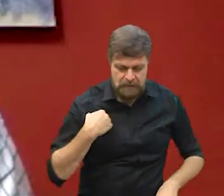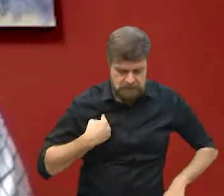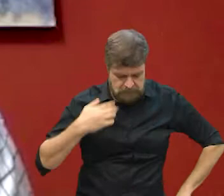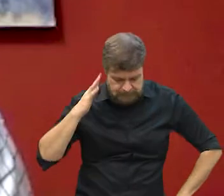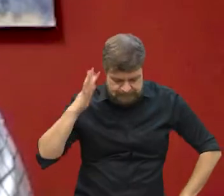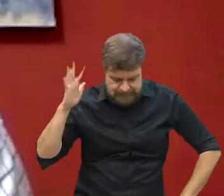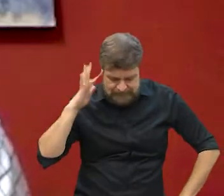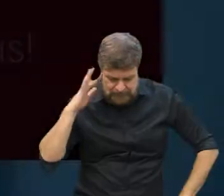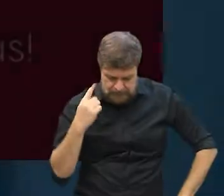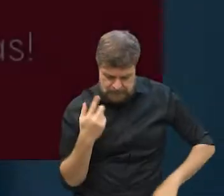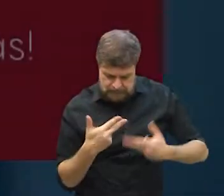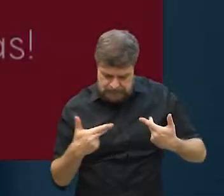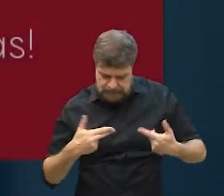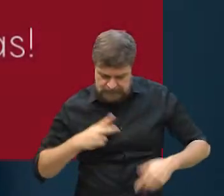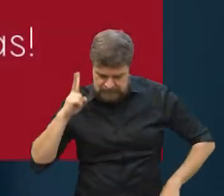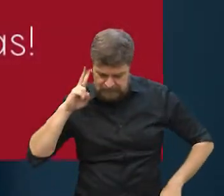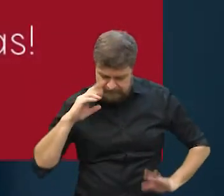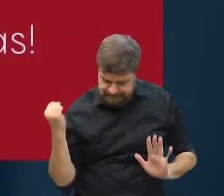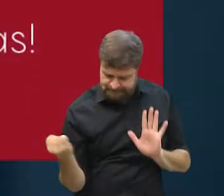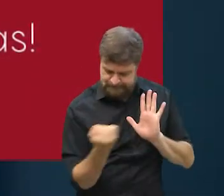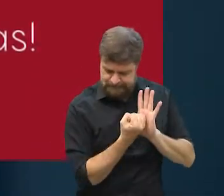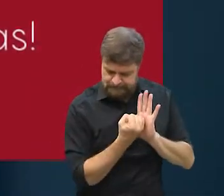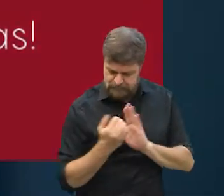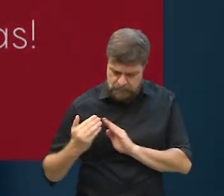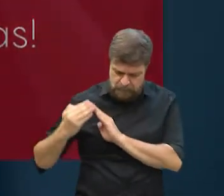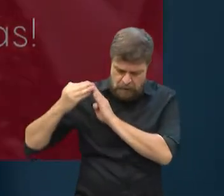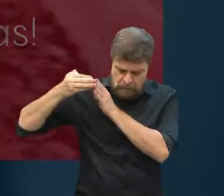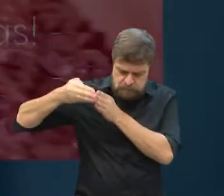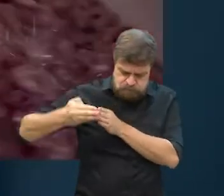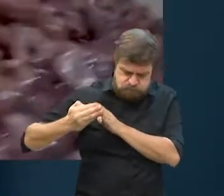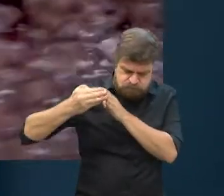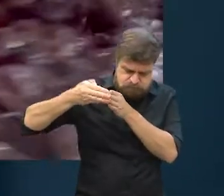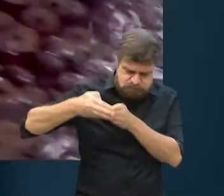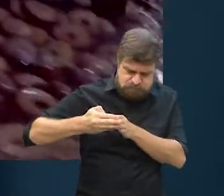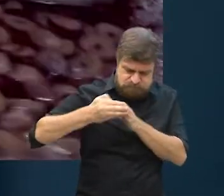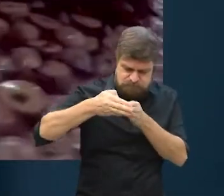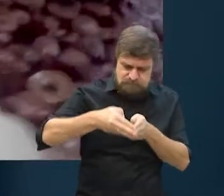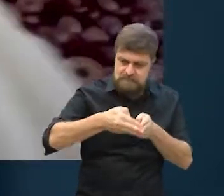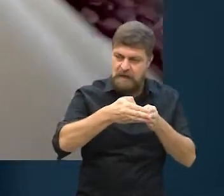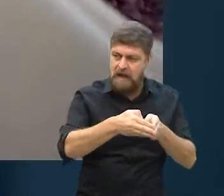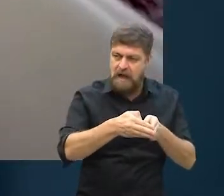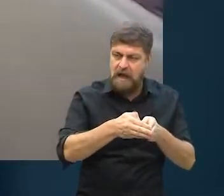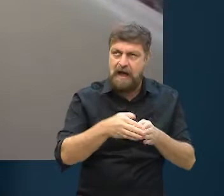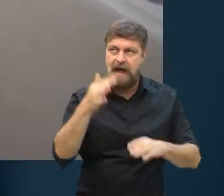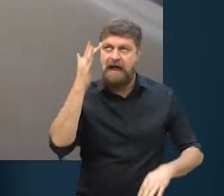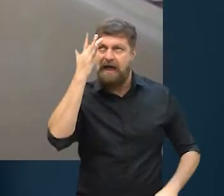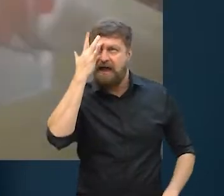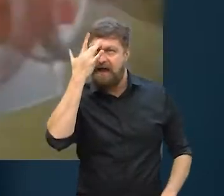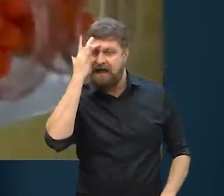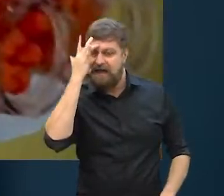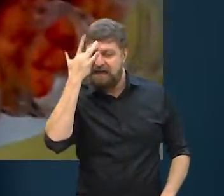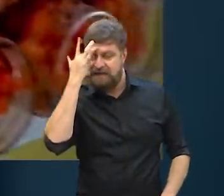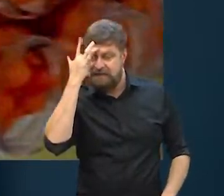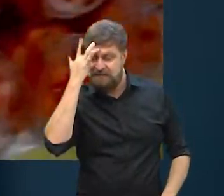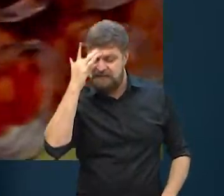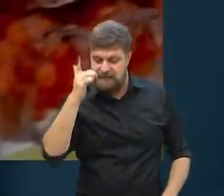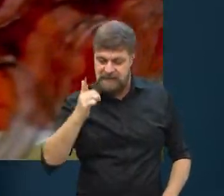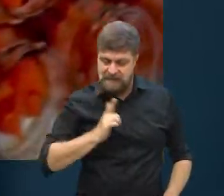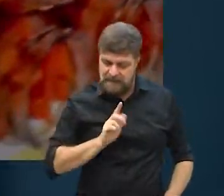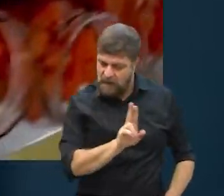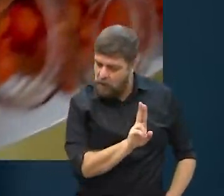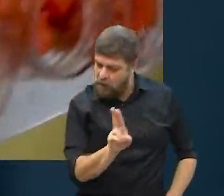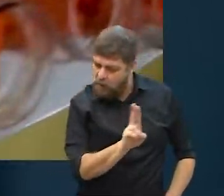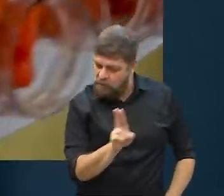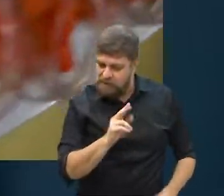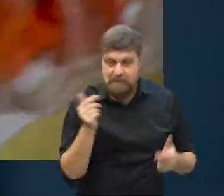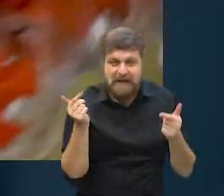precisava de alguma coisa que lembrasse a época das grandes navegações, da Companhia das Índias, né? E aí, sobre o nome,